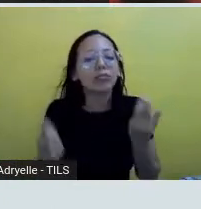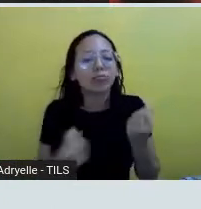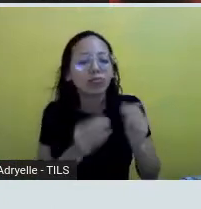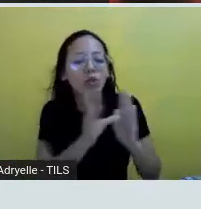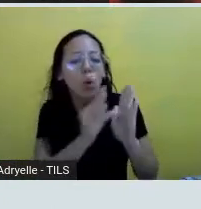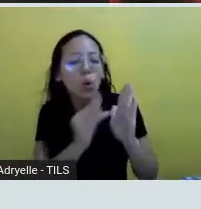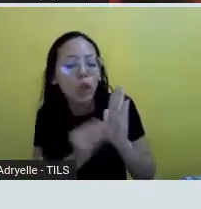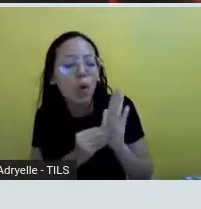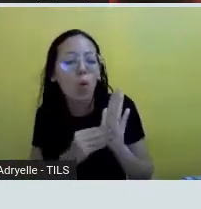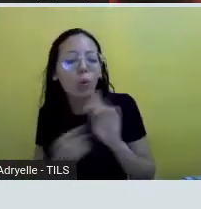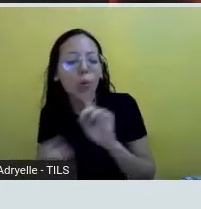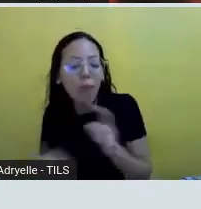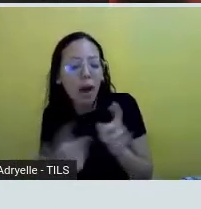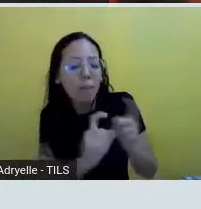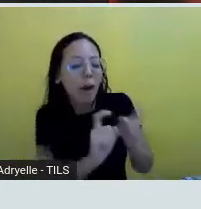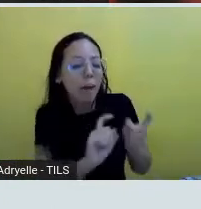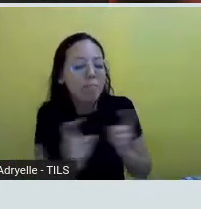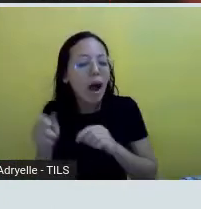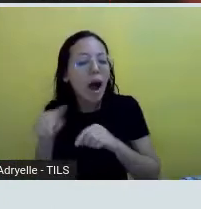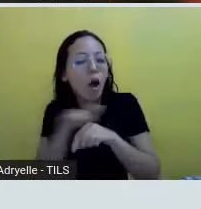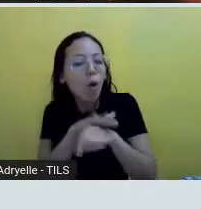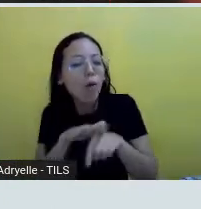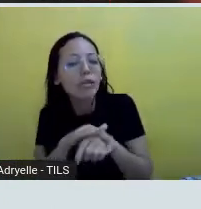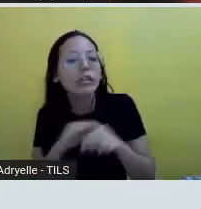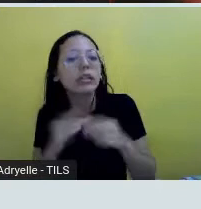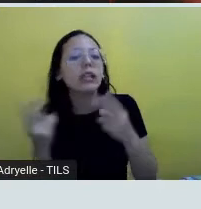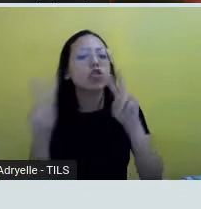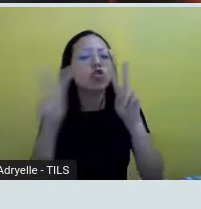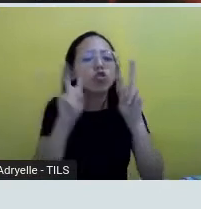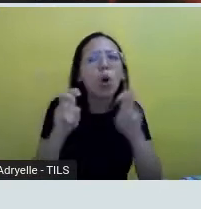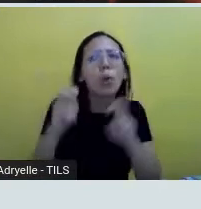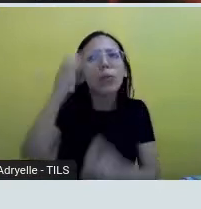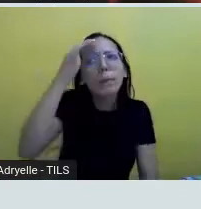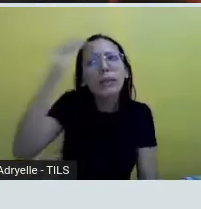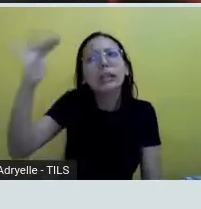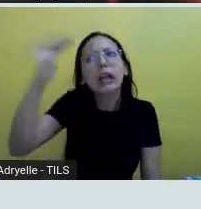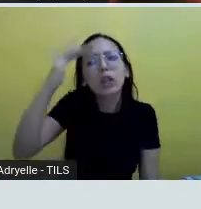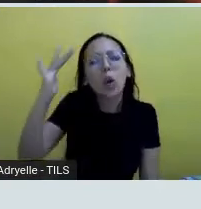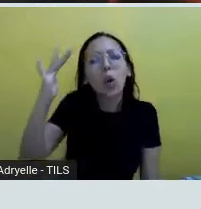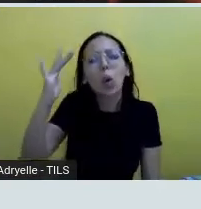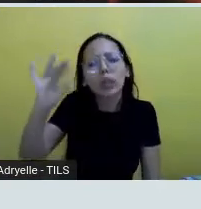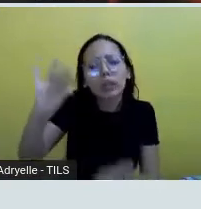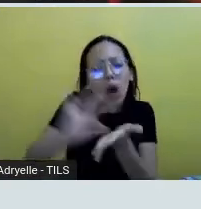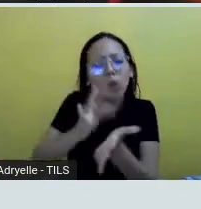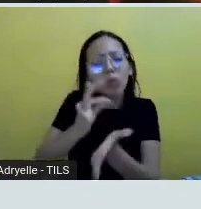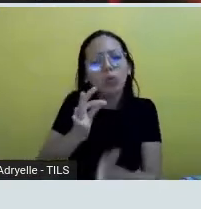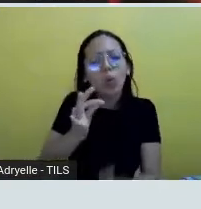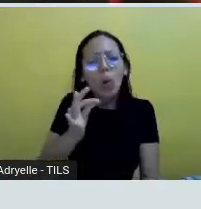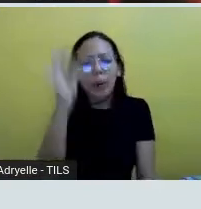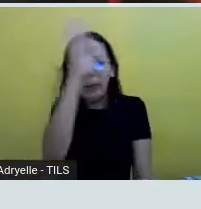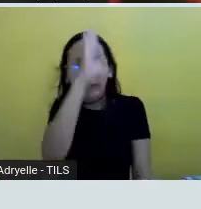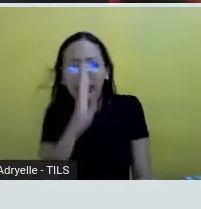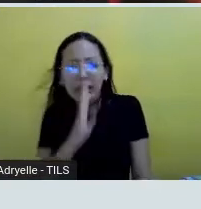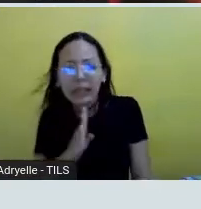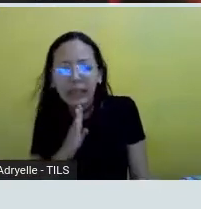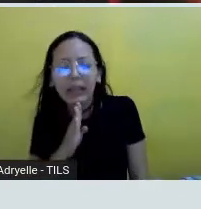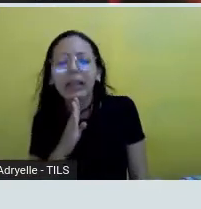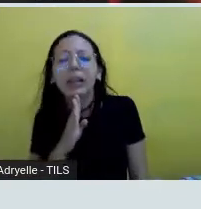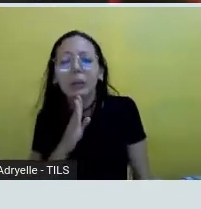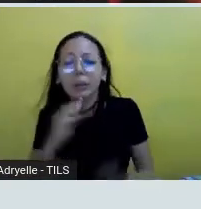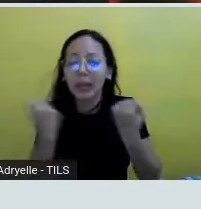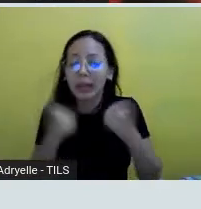vai dialogar sobre pensadores brasileiros, que a gente tem que perceber que a gente